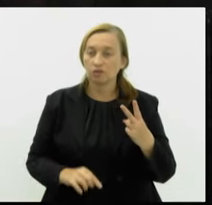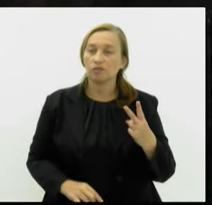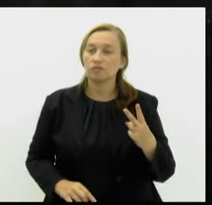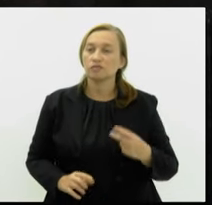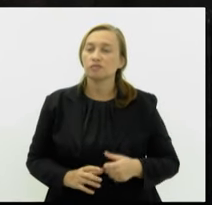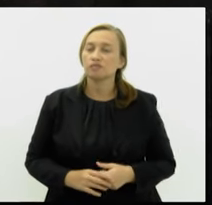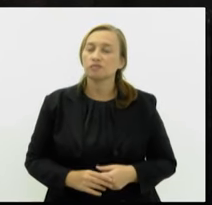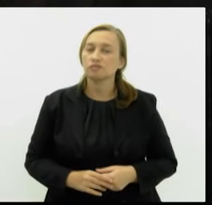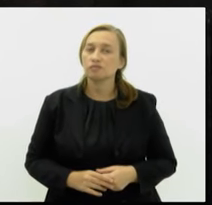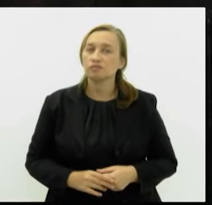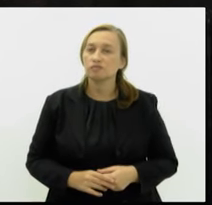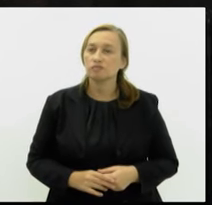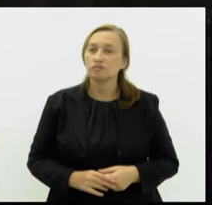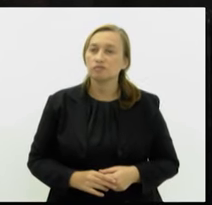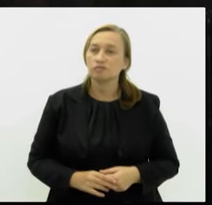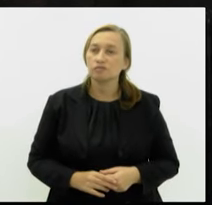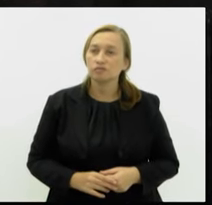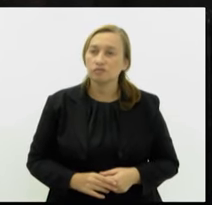que foi